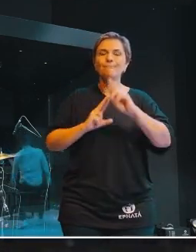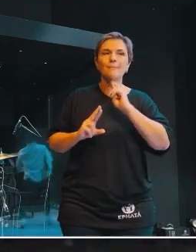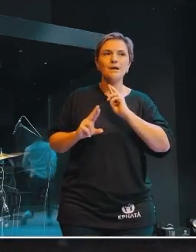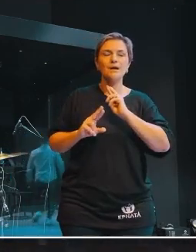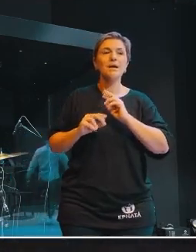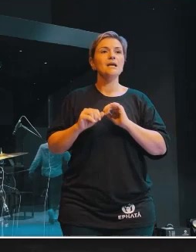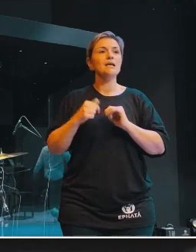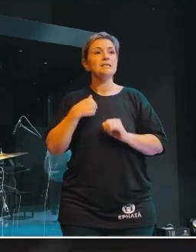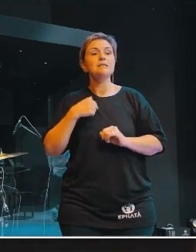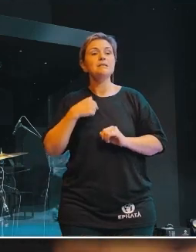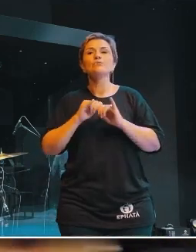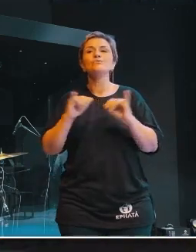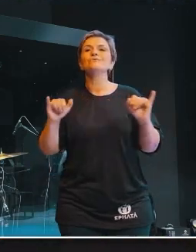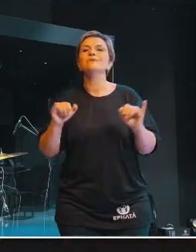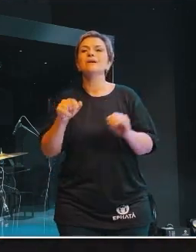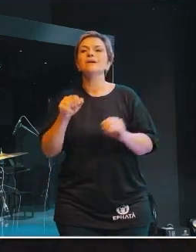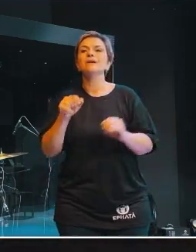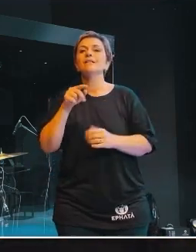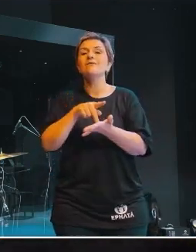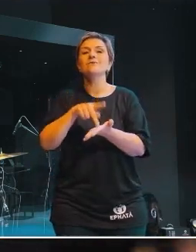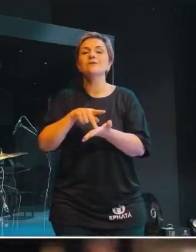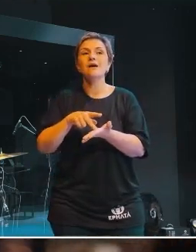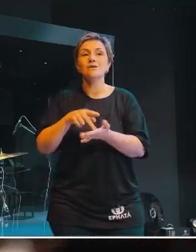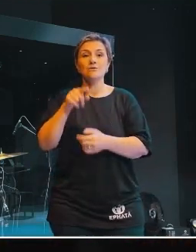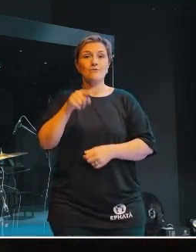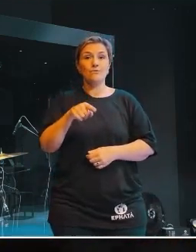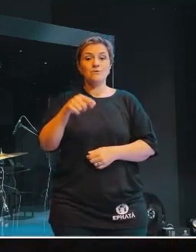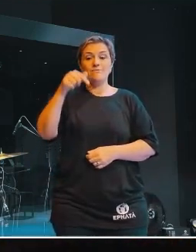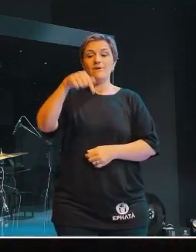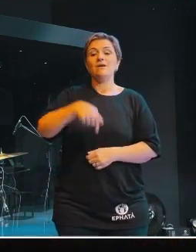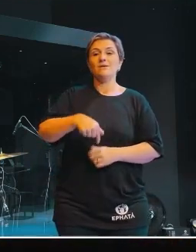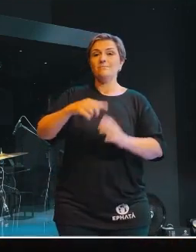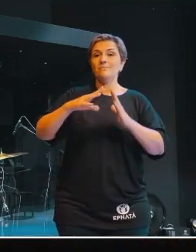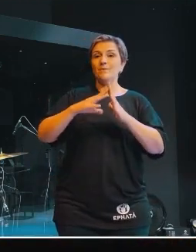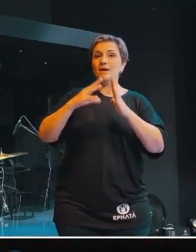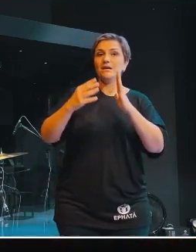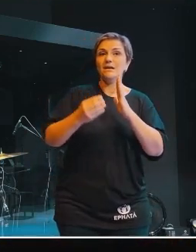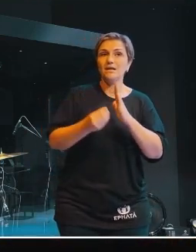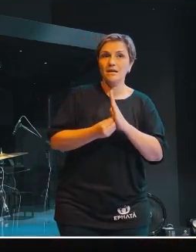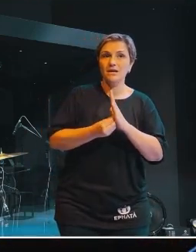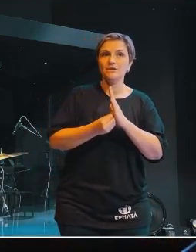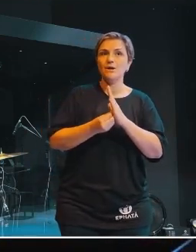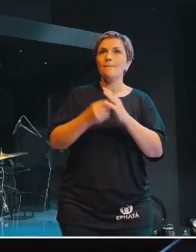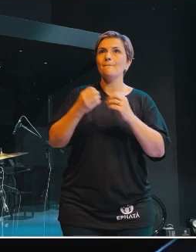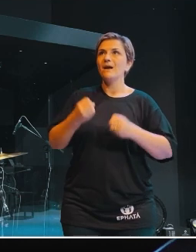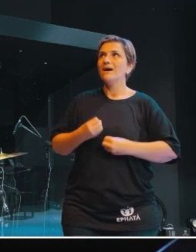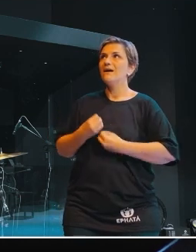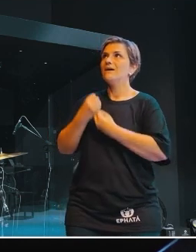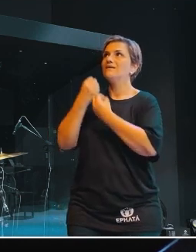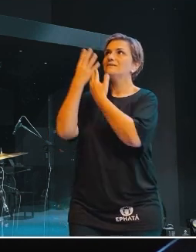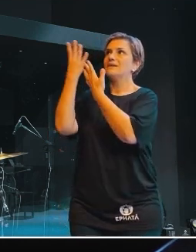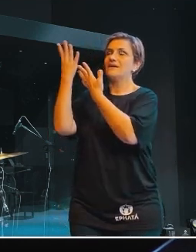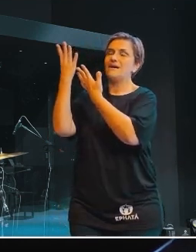E se eu te disser que na verdade você vem para a igreja para entregar?